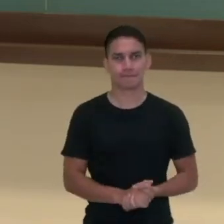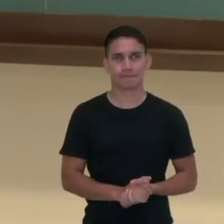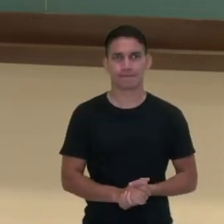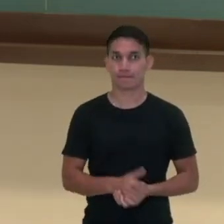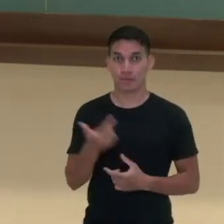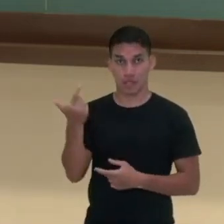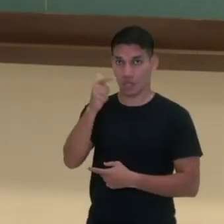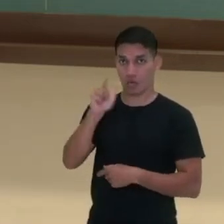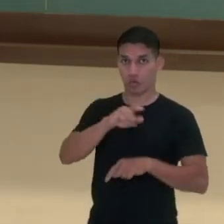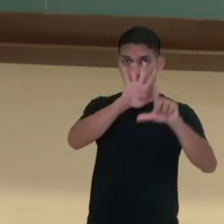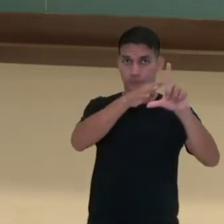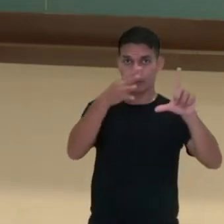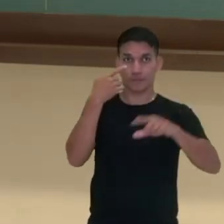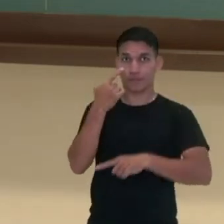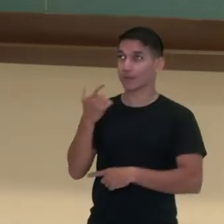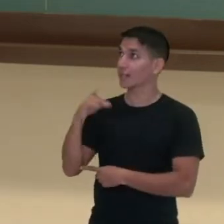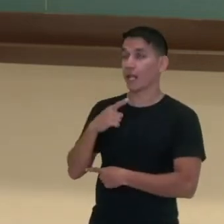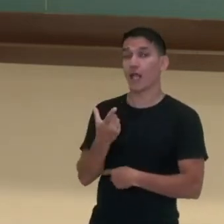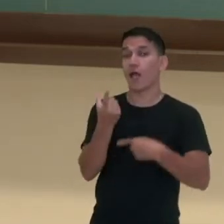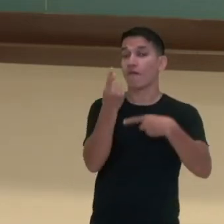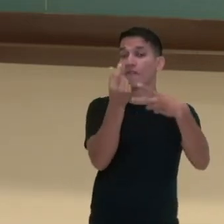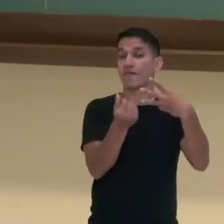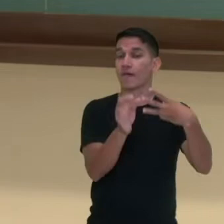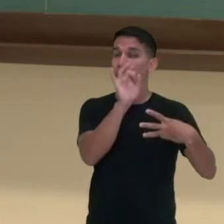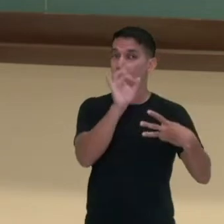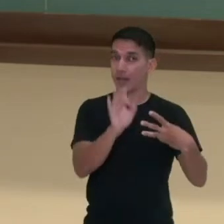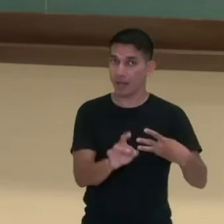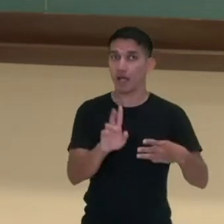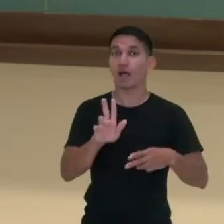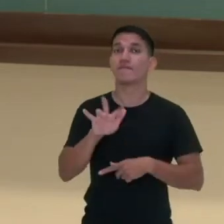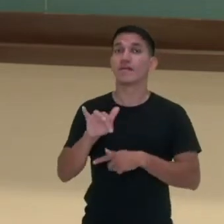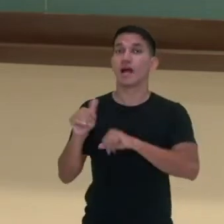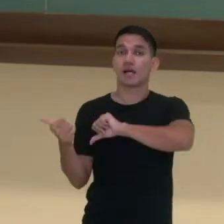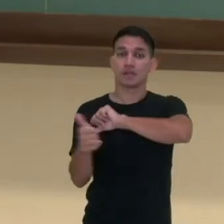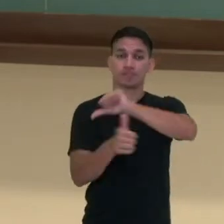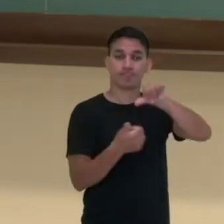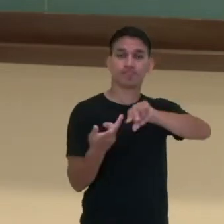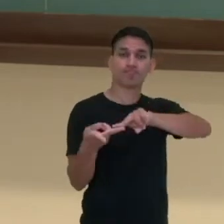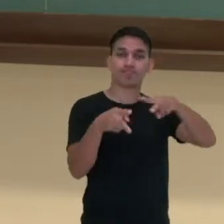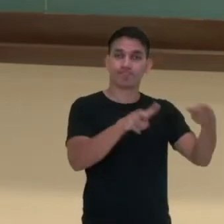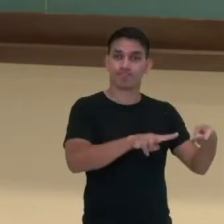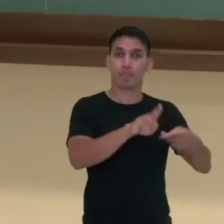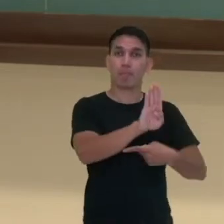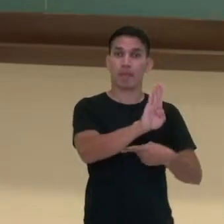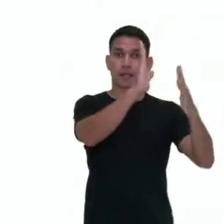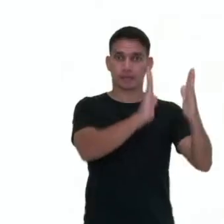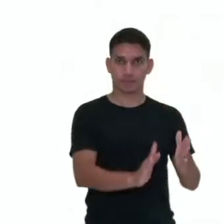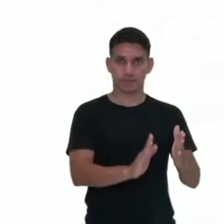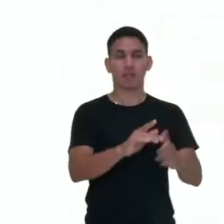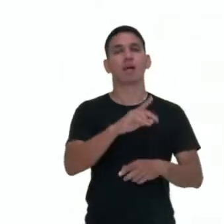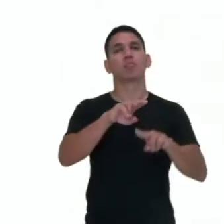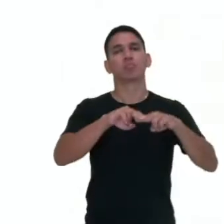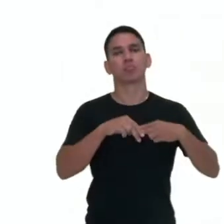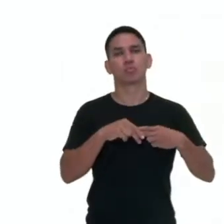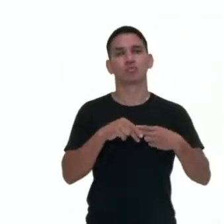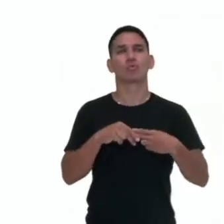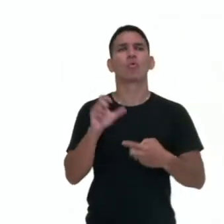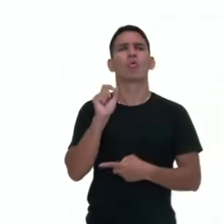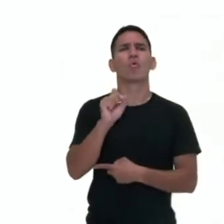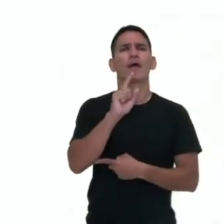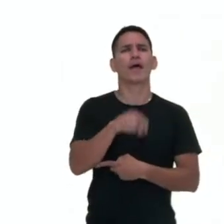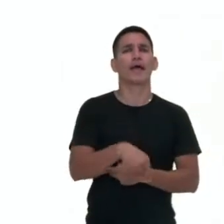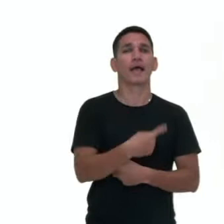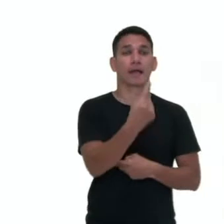A próxima, que fala sobre o preço das refeições, vou transformar na matriz B. Ela é a matriz B 3 por 1. O que significa